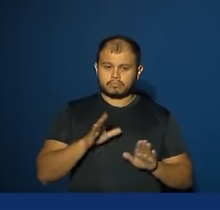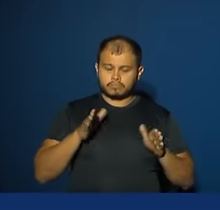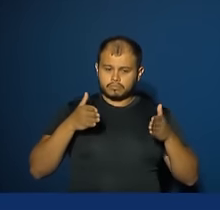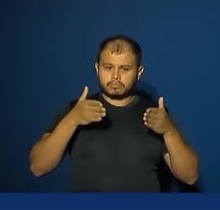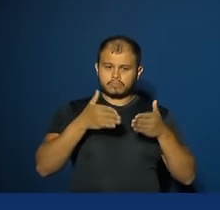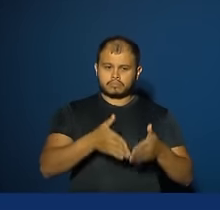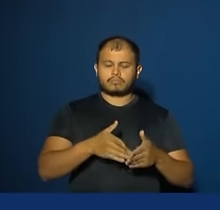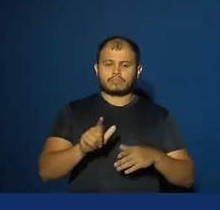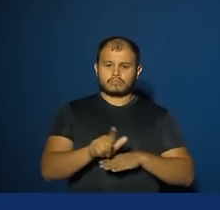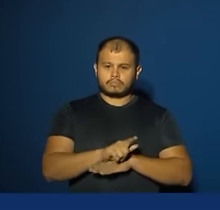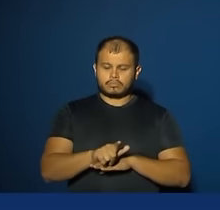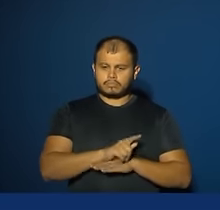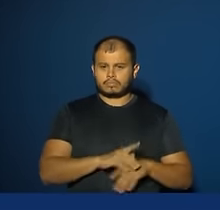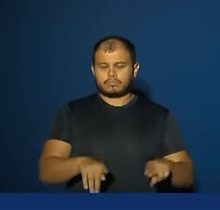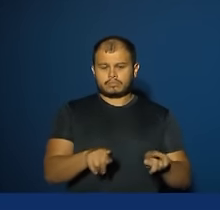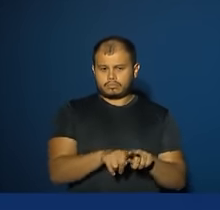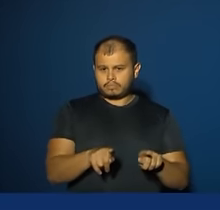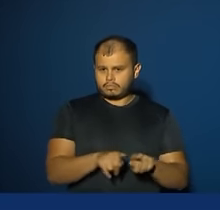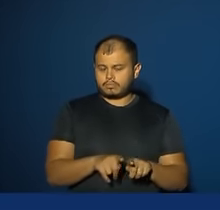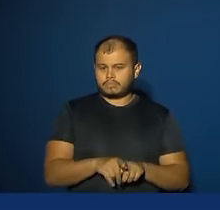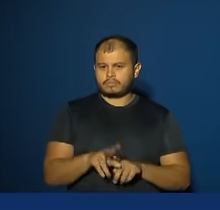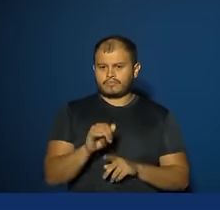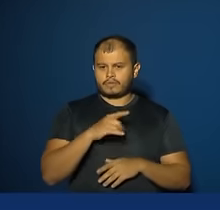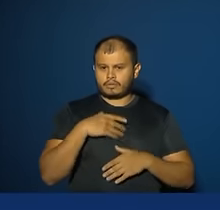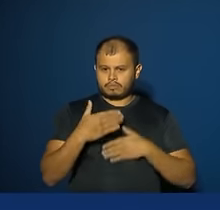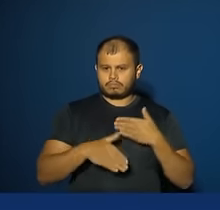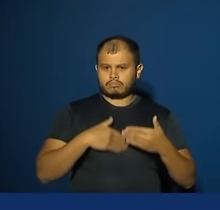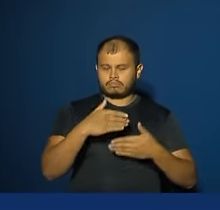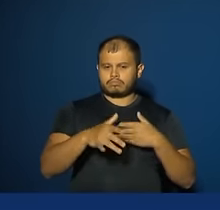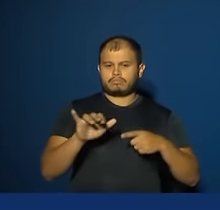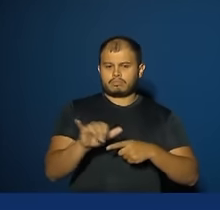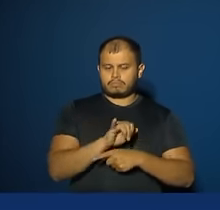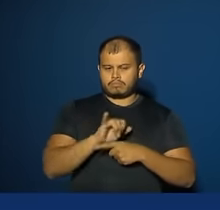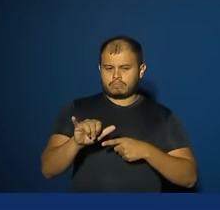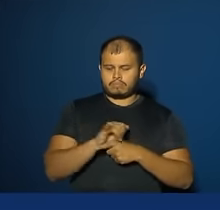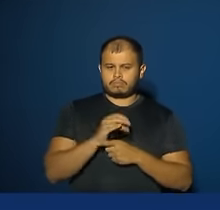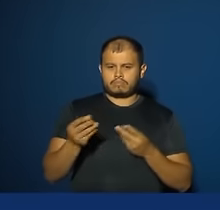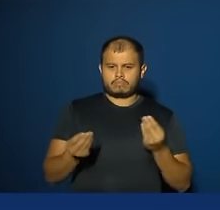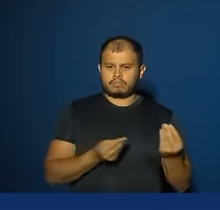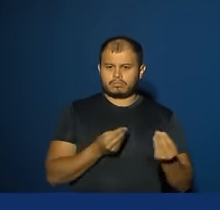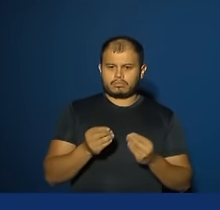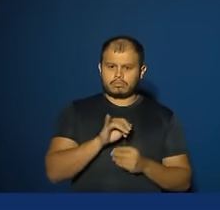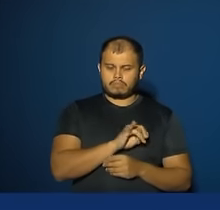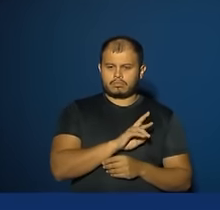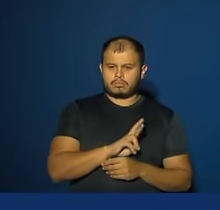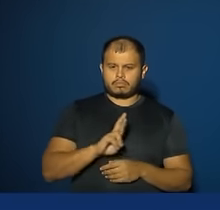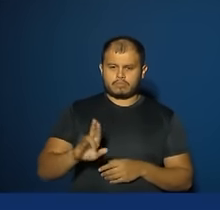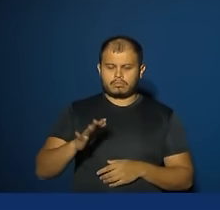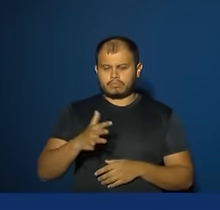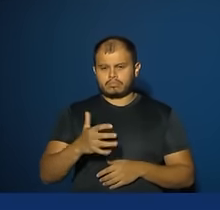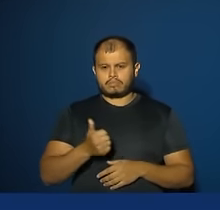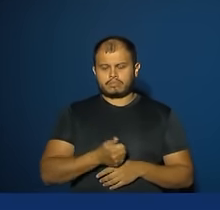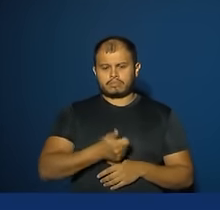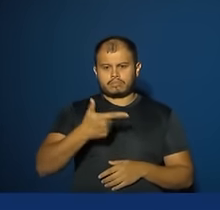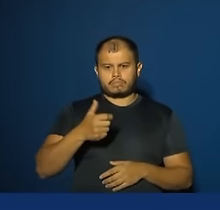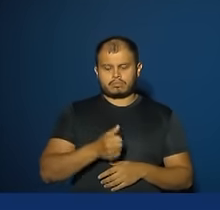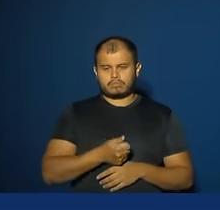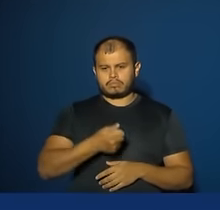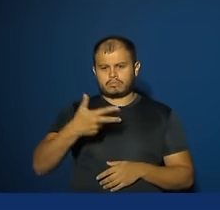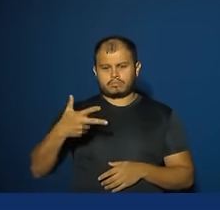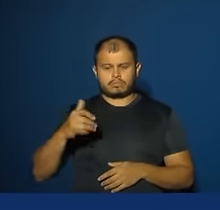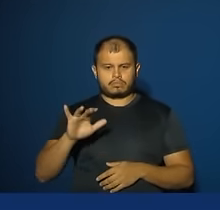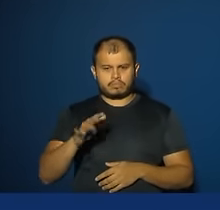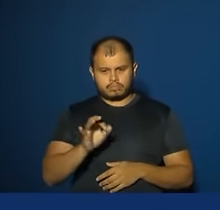Ivan, está passando por processo de investimento de ativos não estratégicos, com IRR mais ou menos da ordem de 12%, 13%